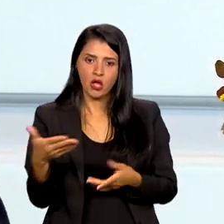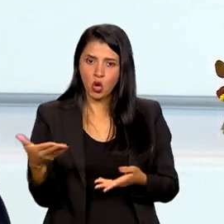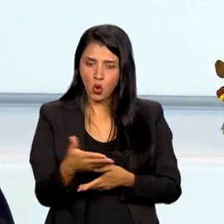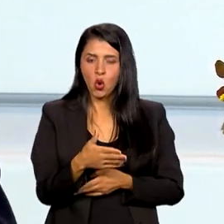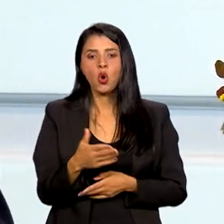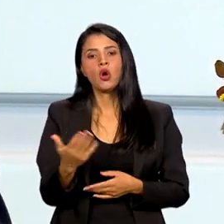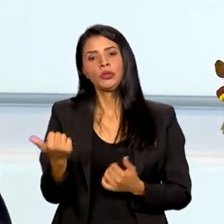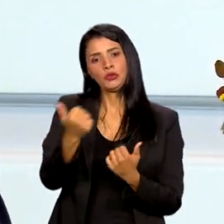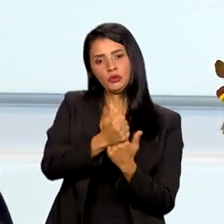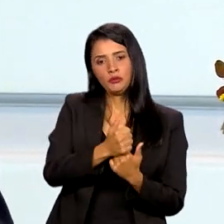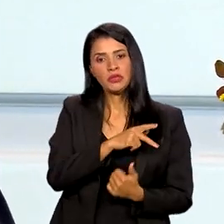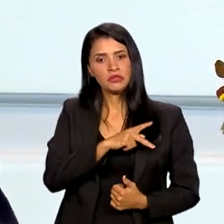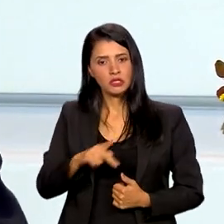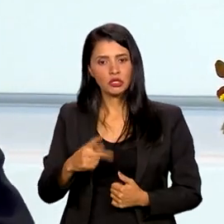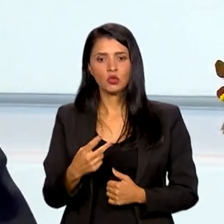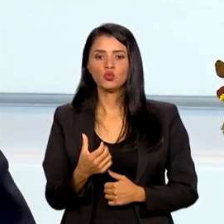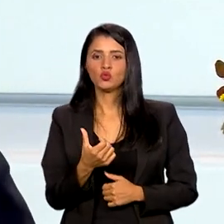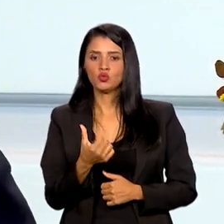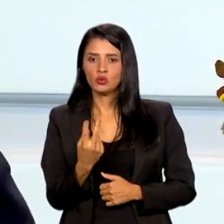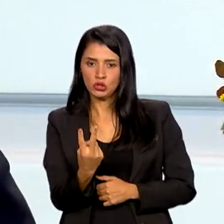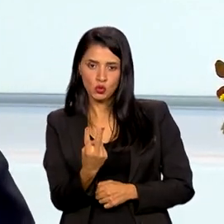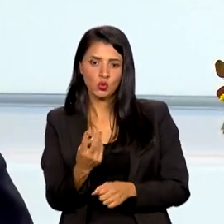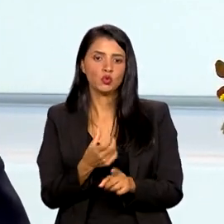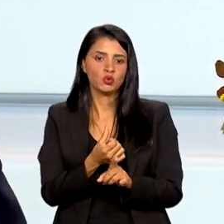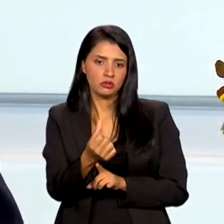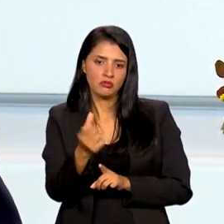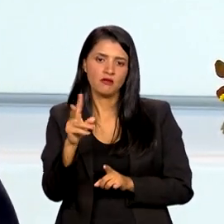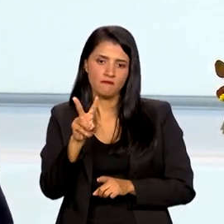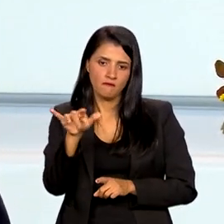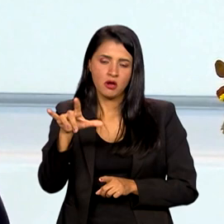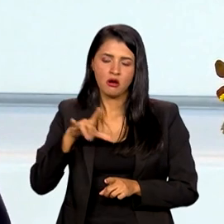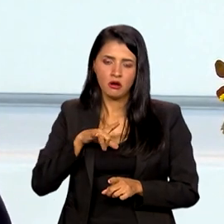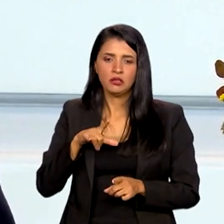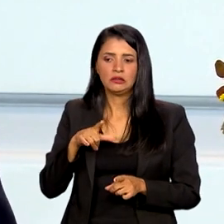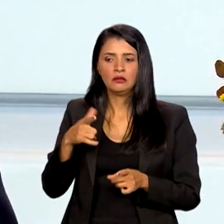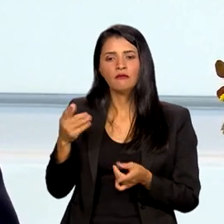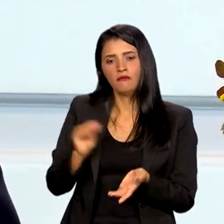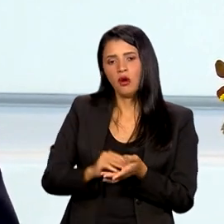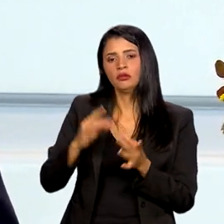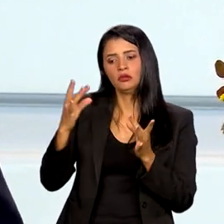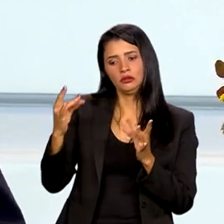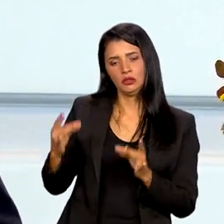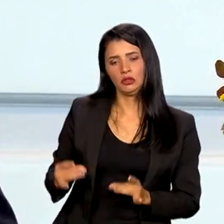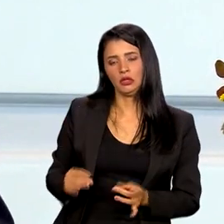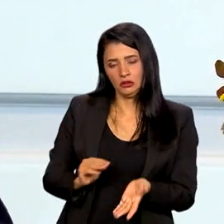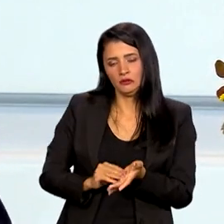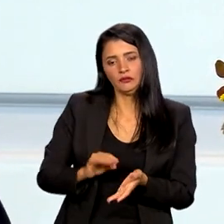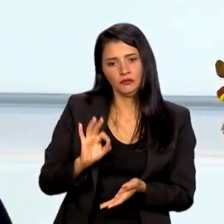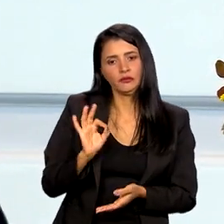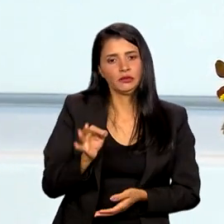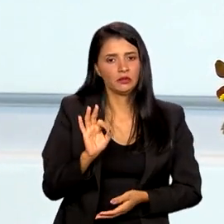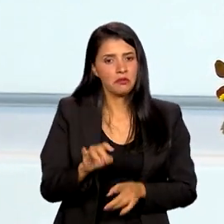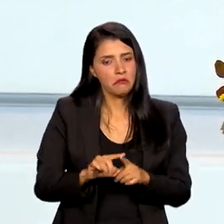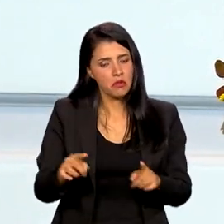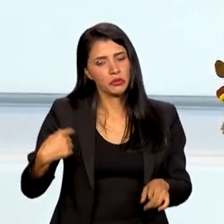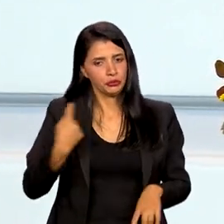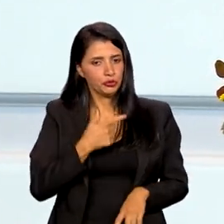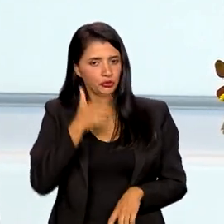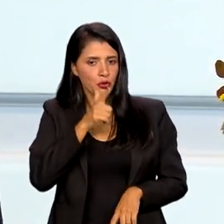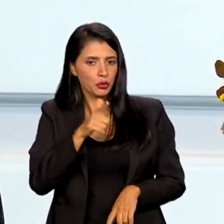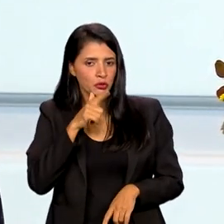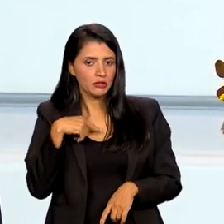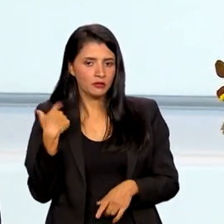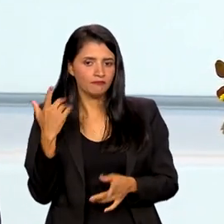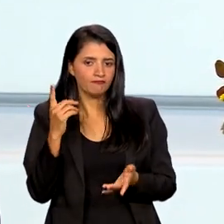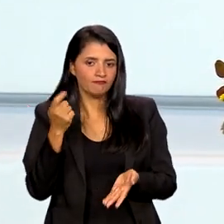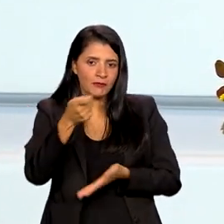semestre. Então, os sinais são muito positivos e, de fato, faltam mesmo detalhes. Mas eu acredito que nós vamos conseguir fechar o acordo e o